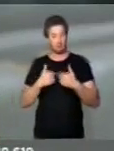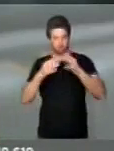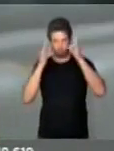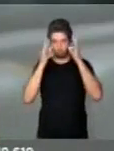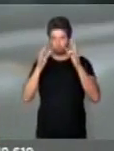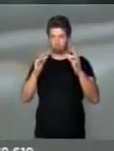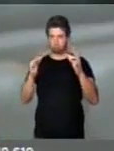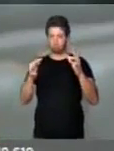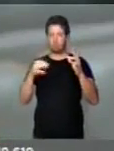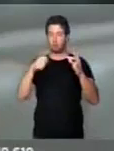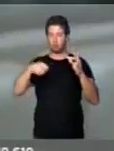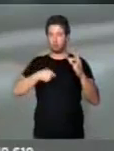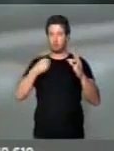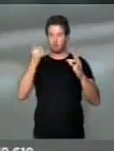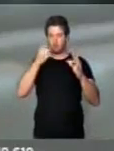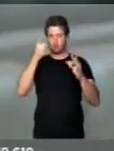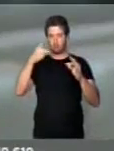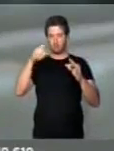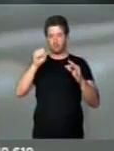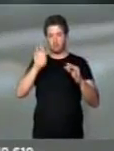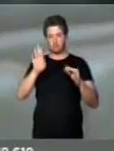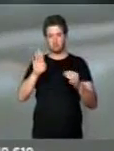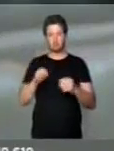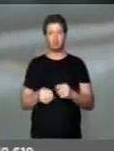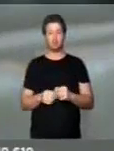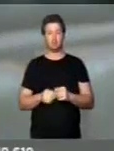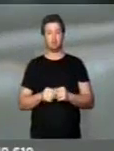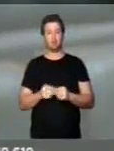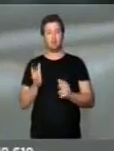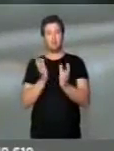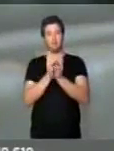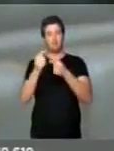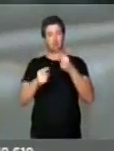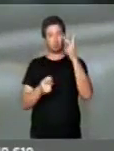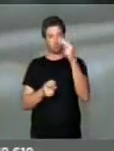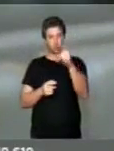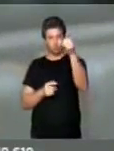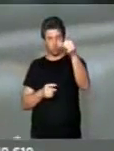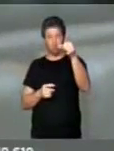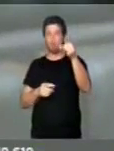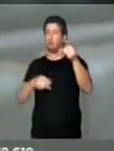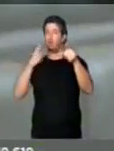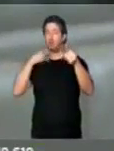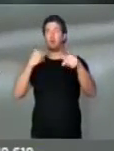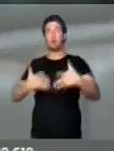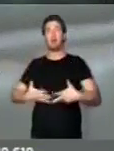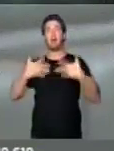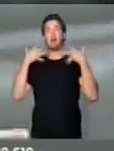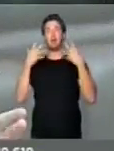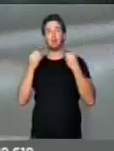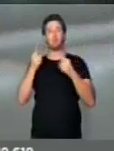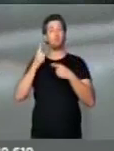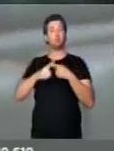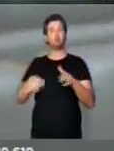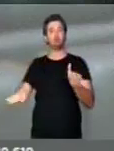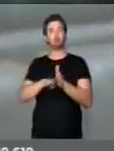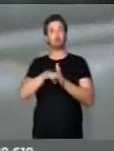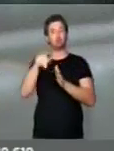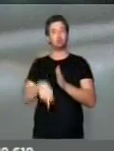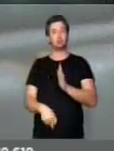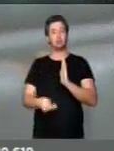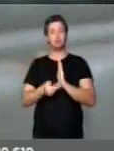testemunho de deputado do PSB, que eu sou companheiro do seu partido, de dizer o tamanho da minha alegria em chegar aqui nessa